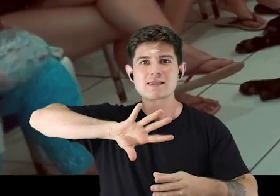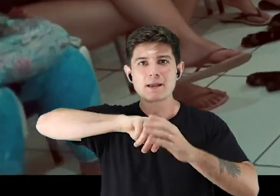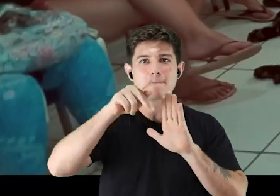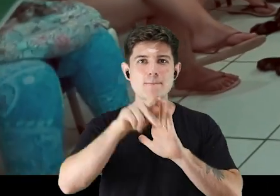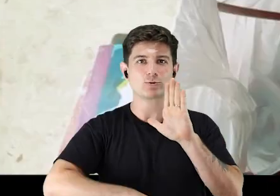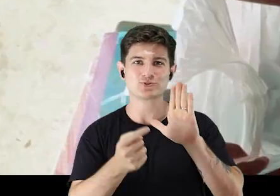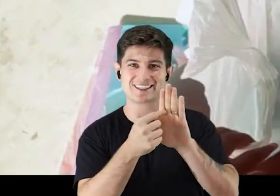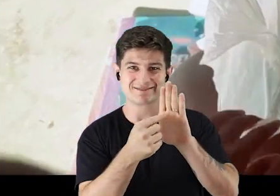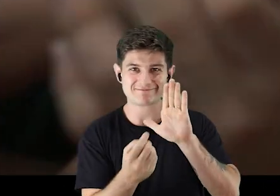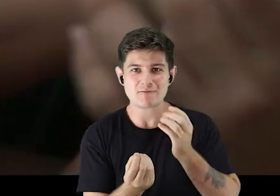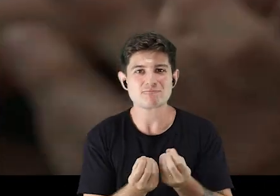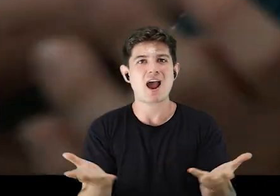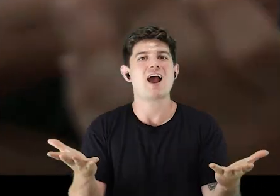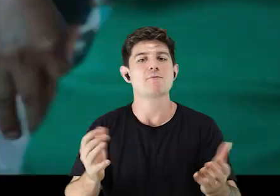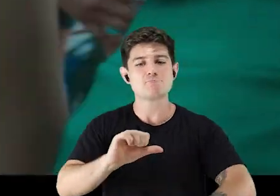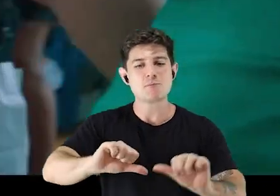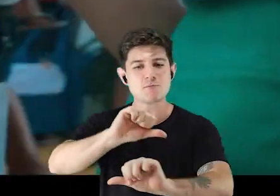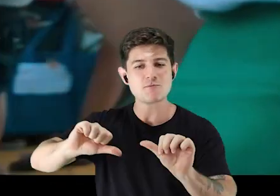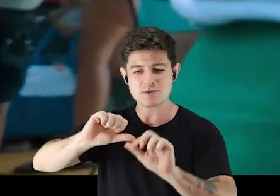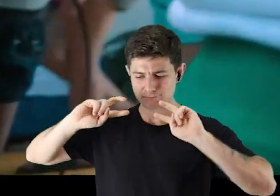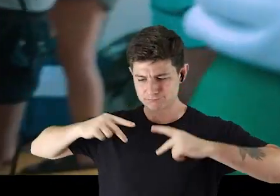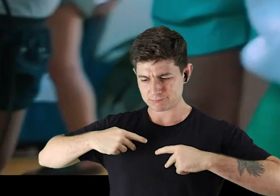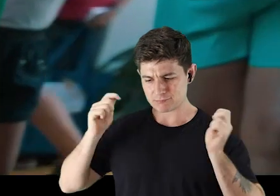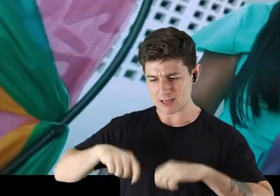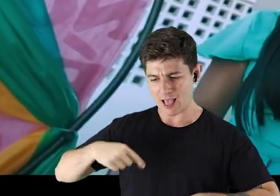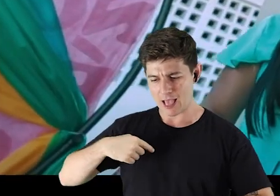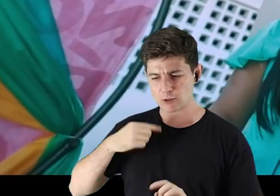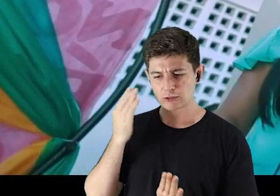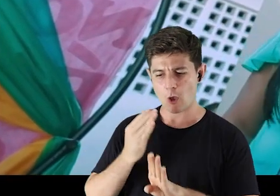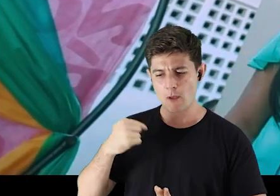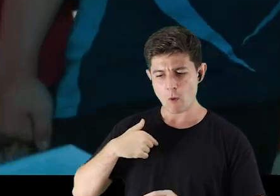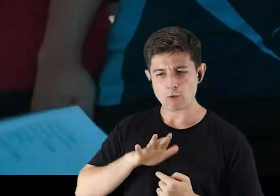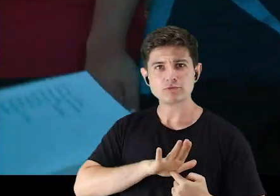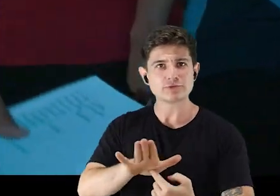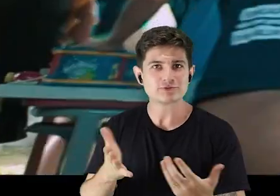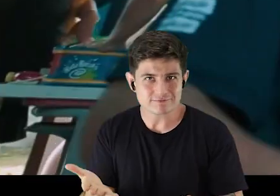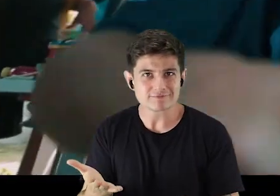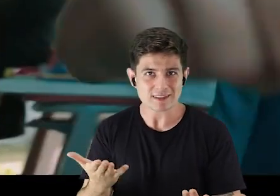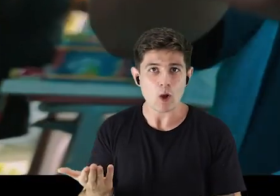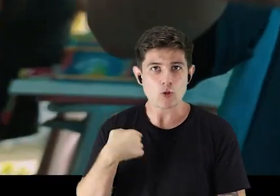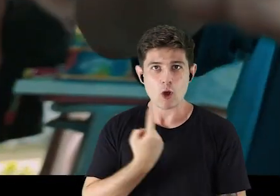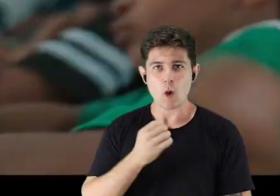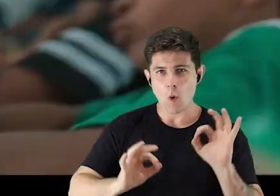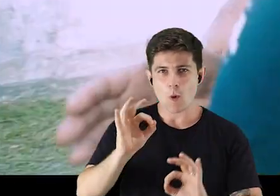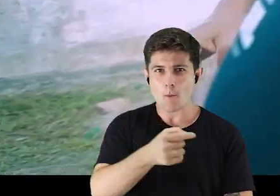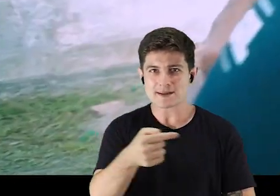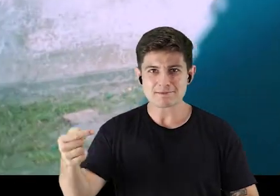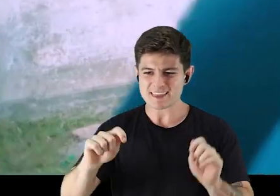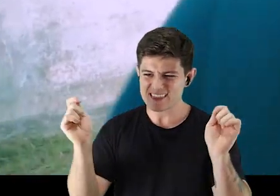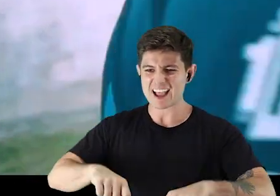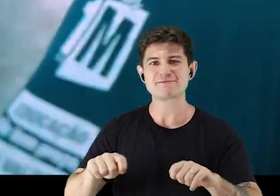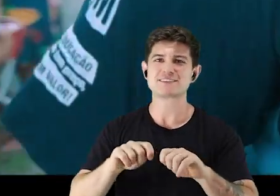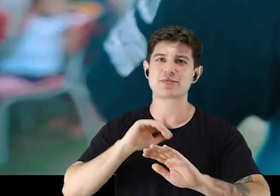transportar isso dentro de um projeto de transformação. E dentro de si você descobrir aquilo que você pode fazer por alguém. O intercâmbio consegue em uma semana fazer